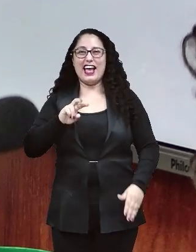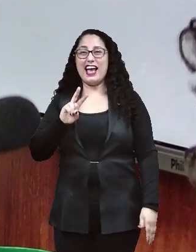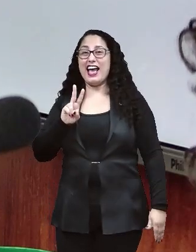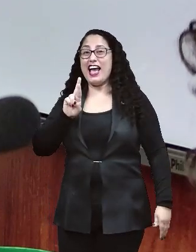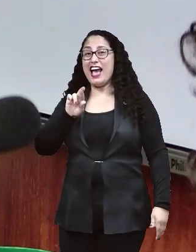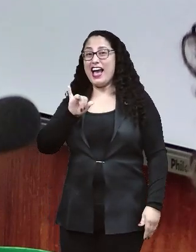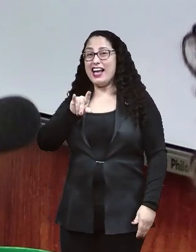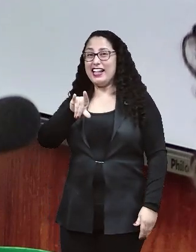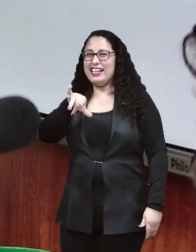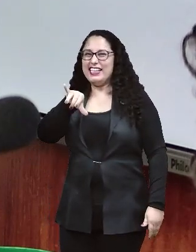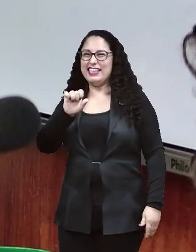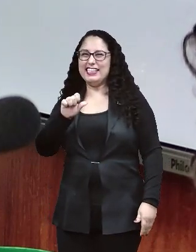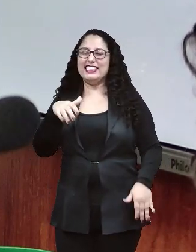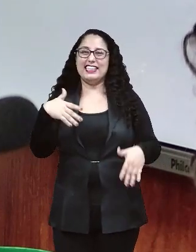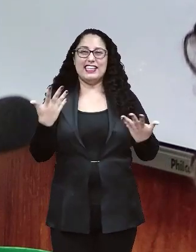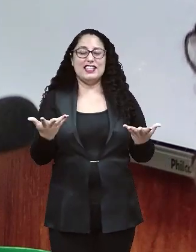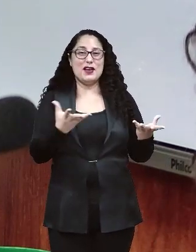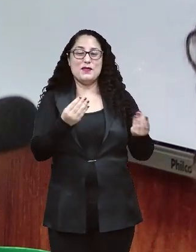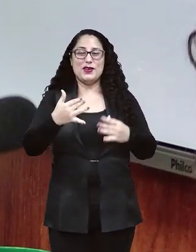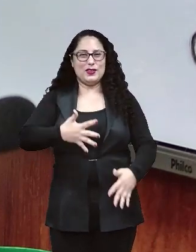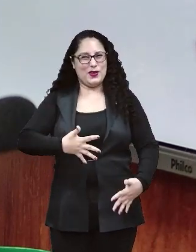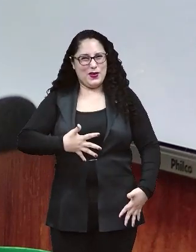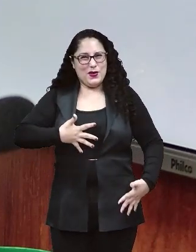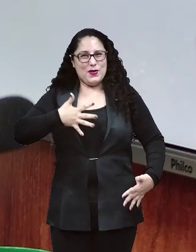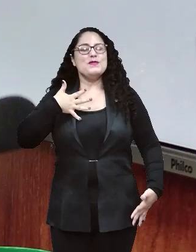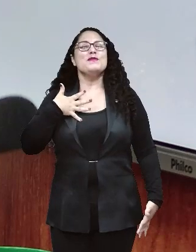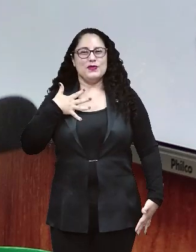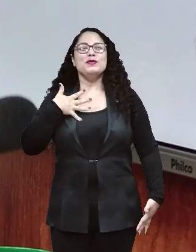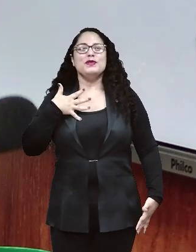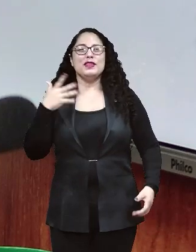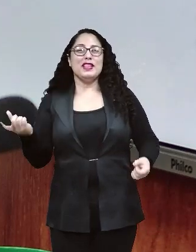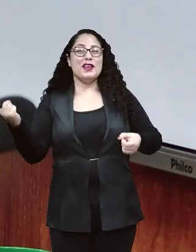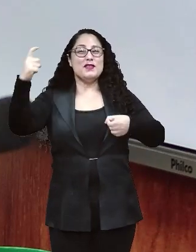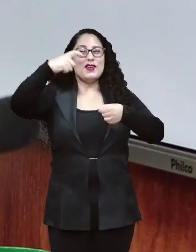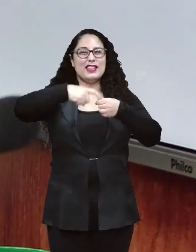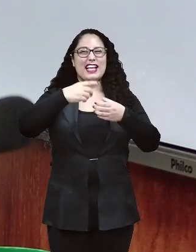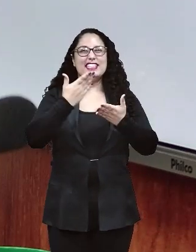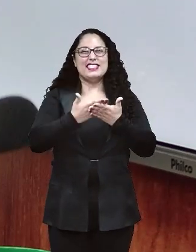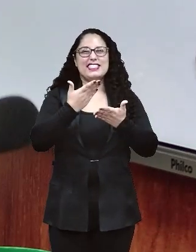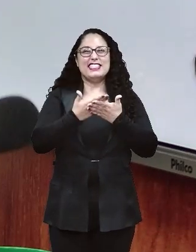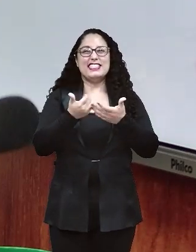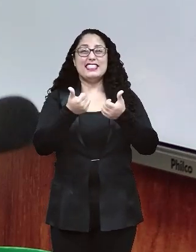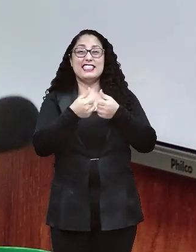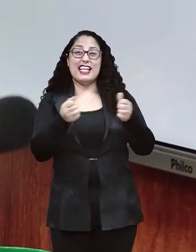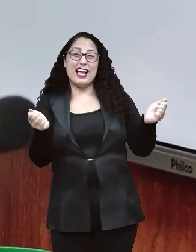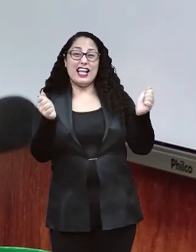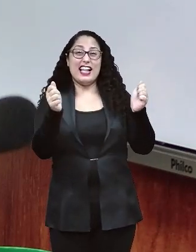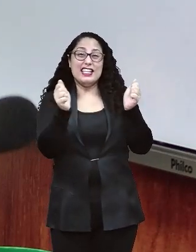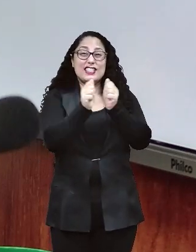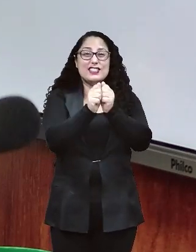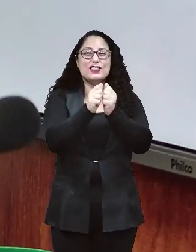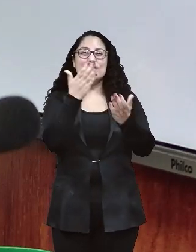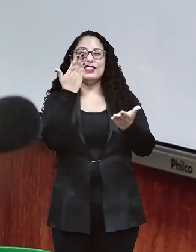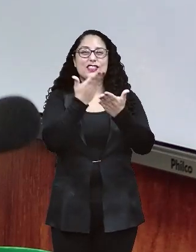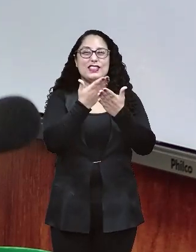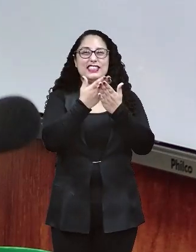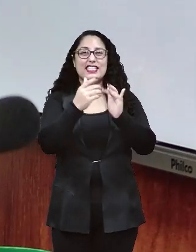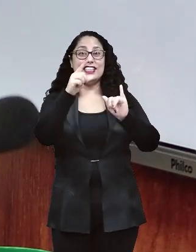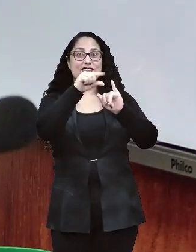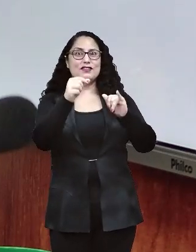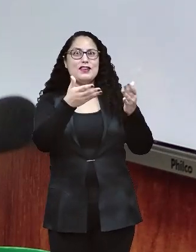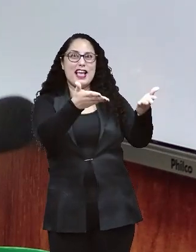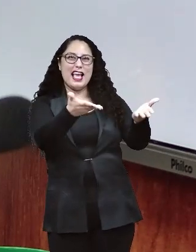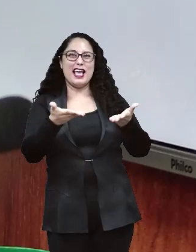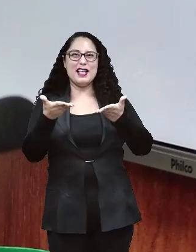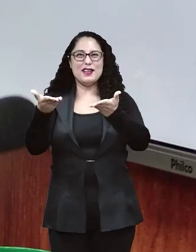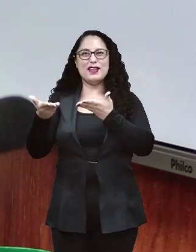assim, tenho muito orgulho, né, de ter voltado a estudar, de estar estudando no IFB. Fui muito bem recebida,